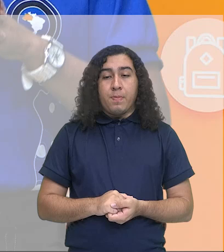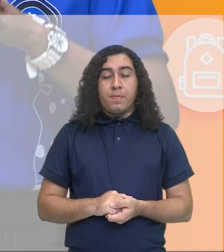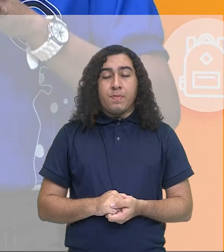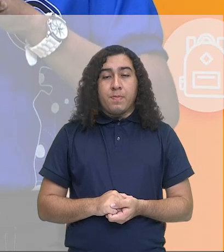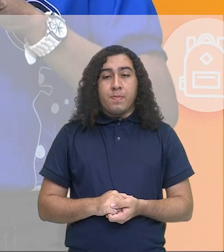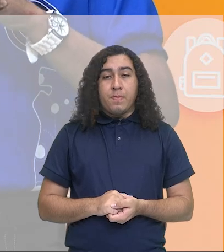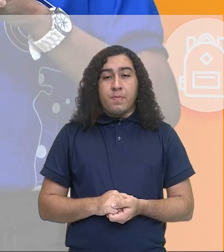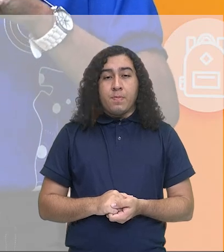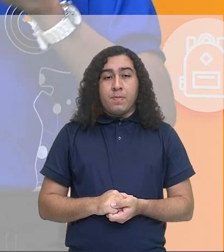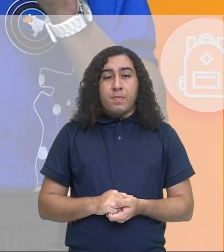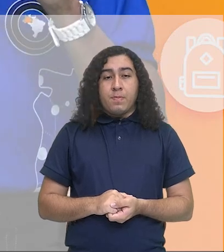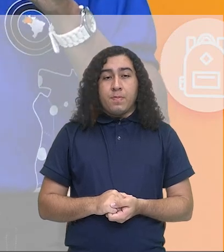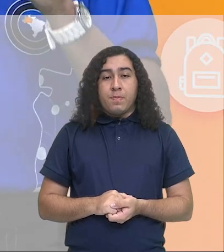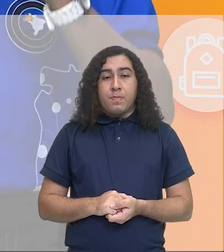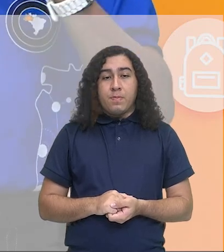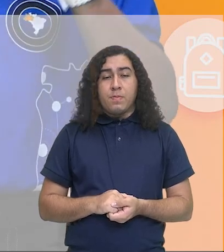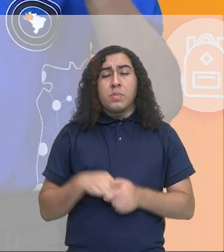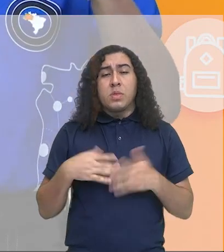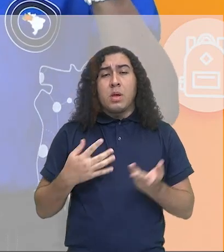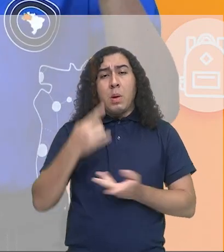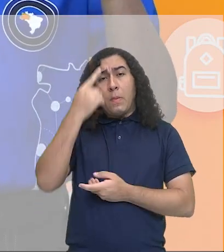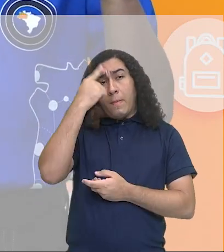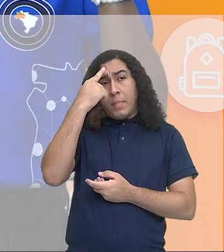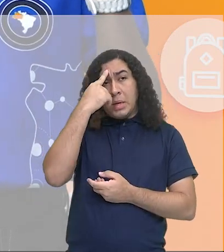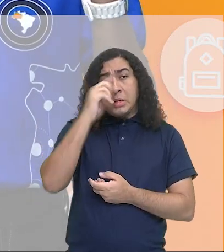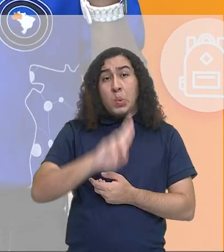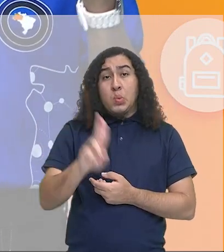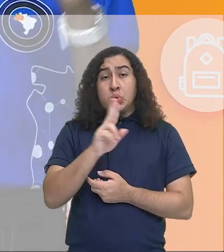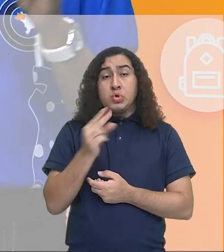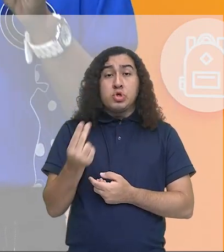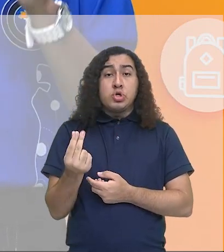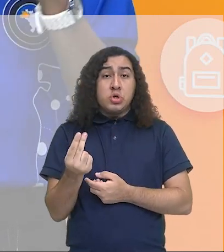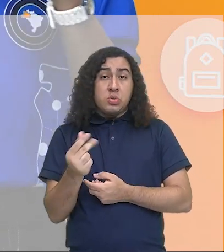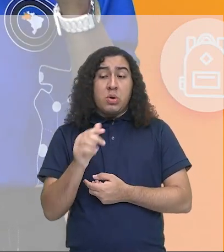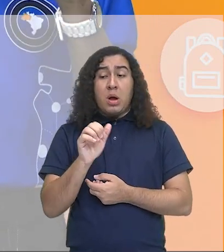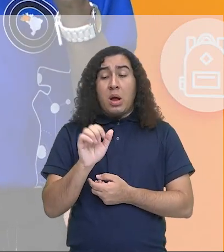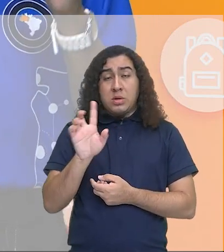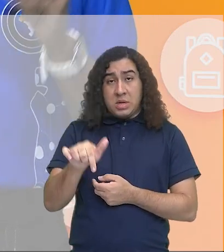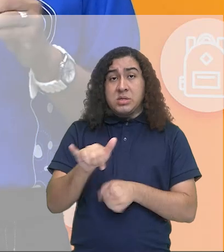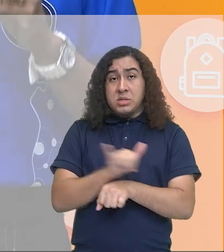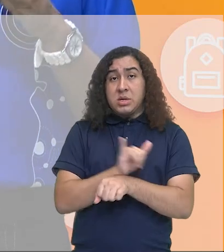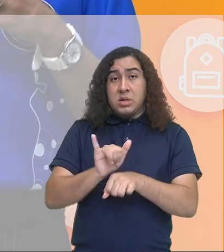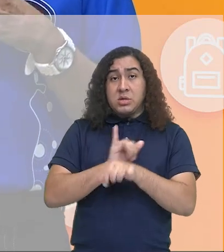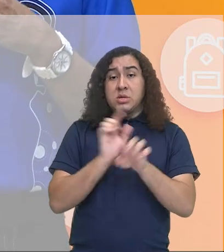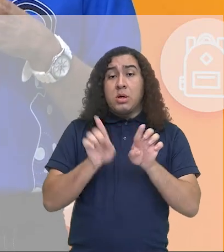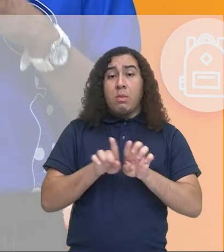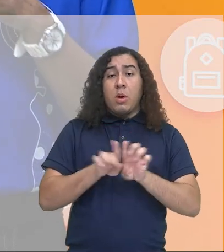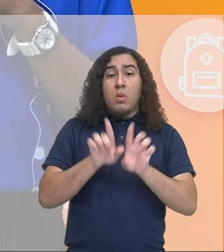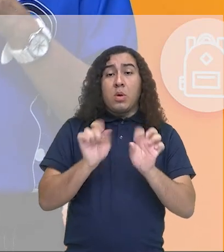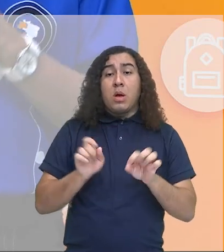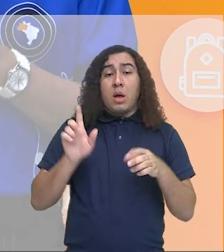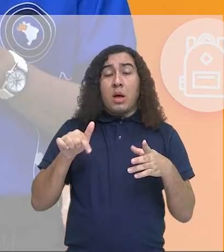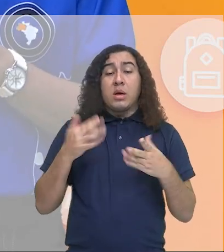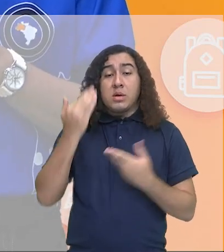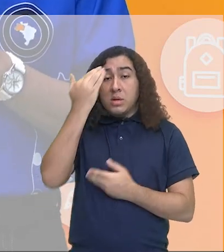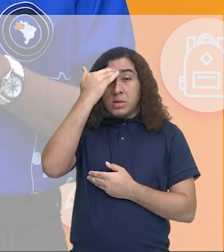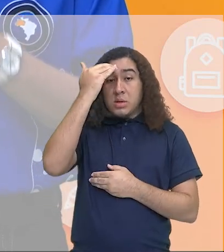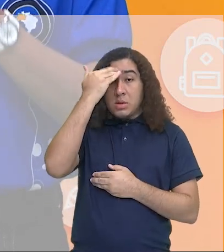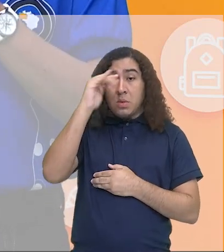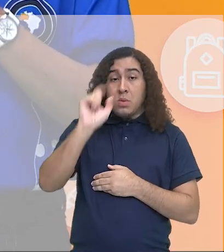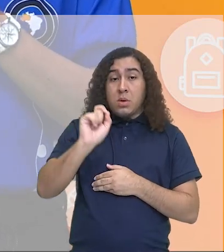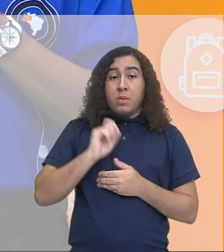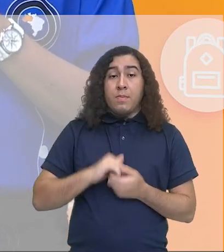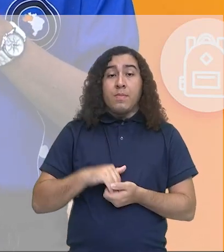uso do dinheiro alternativamente e o que ele ofereceu, que é reconhecer que muitas